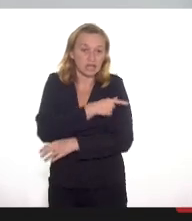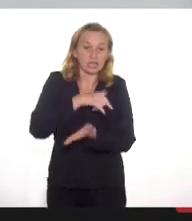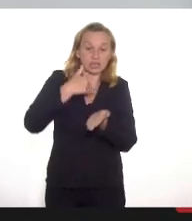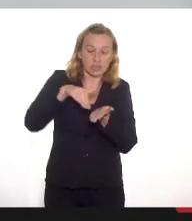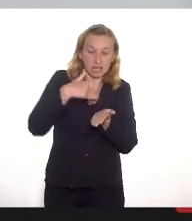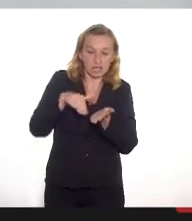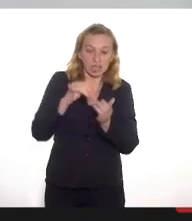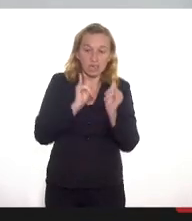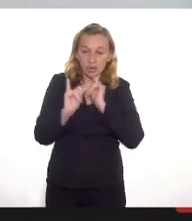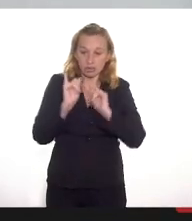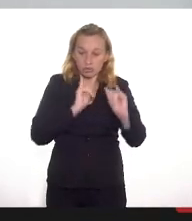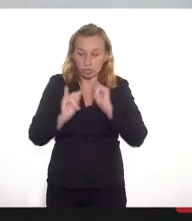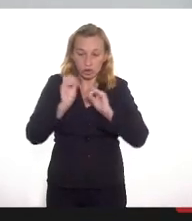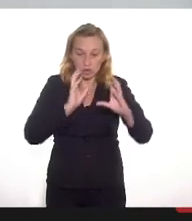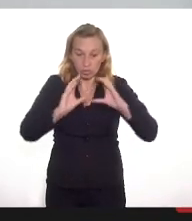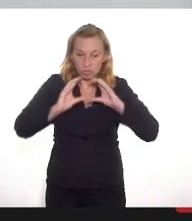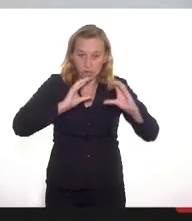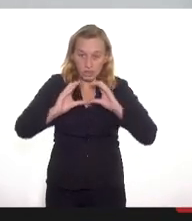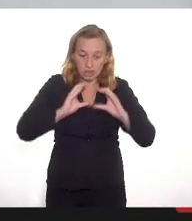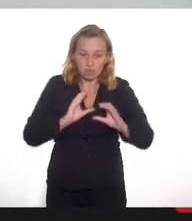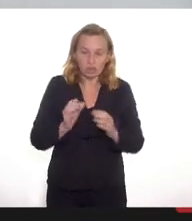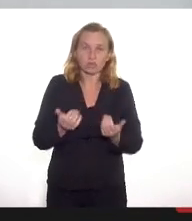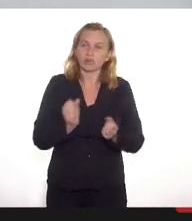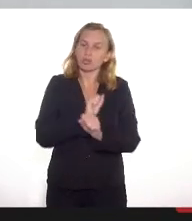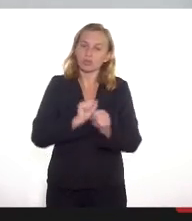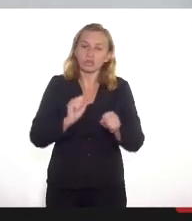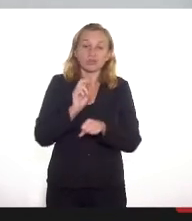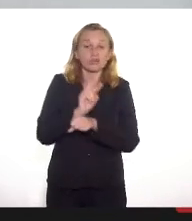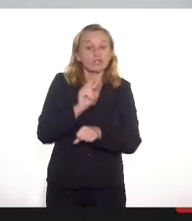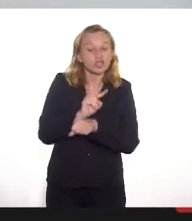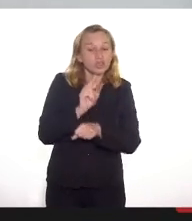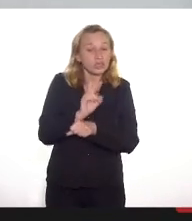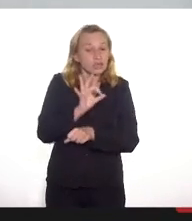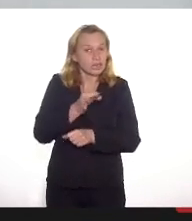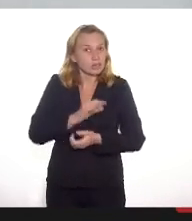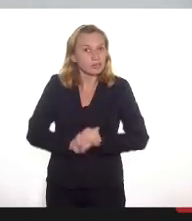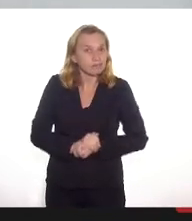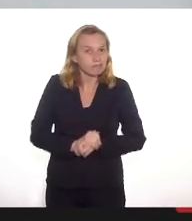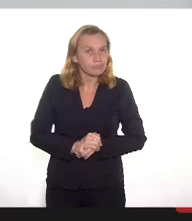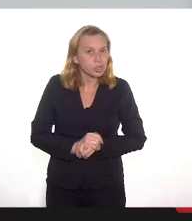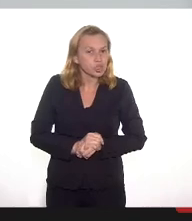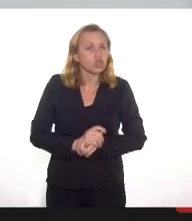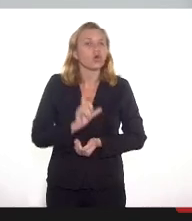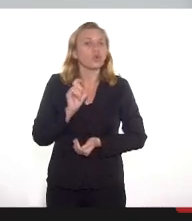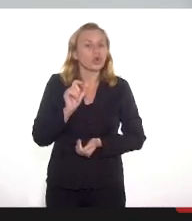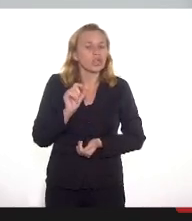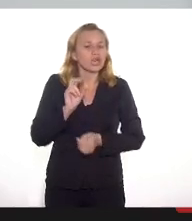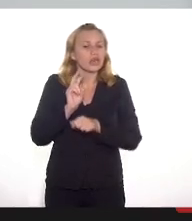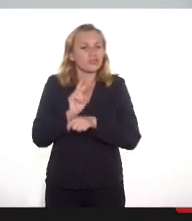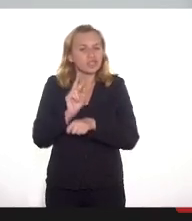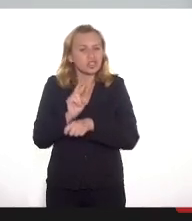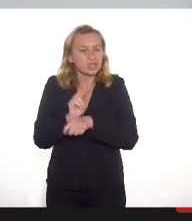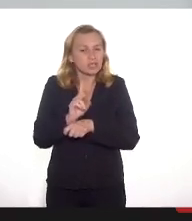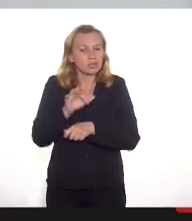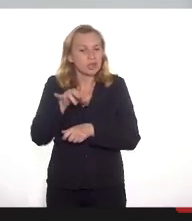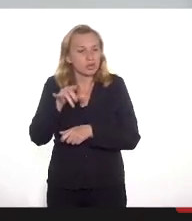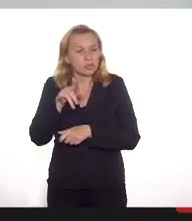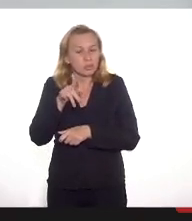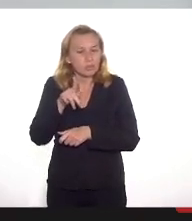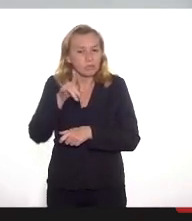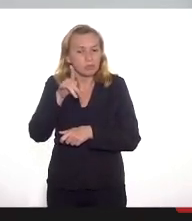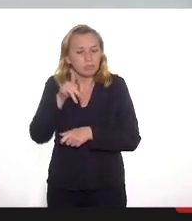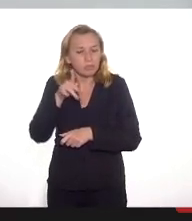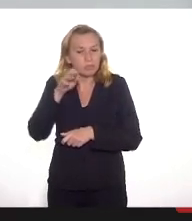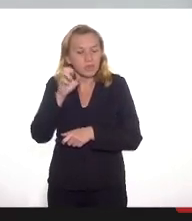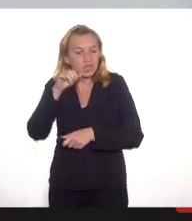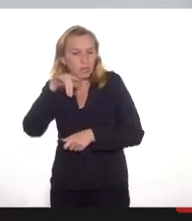é só fazer a comunicação não é possível fazer a vigilância epidemiológica O que que a vigilância epidemiológica o que a saúde pública ser